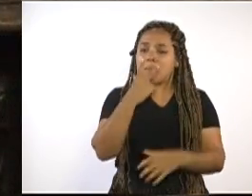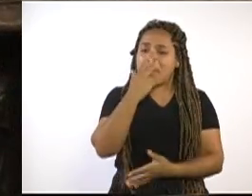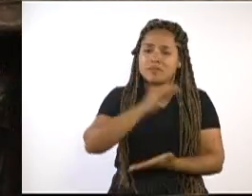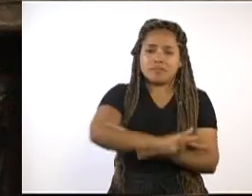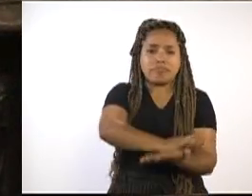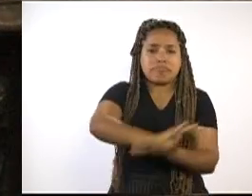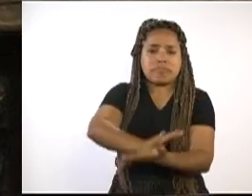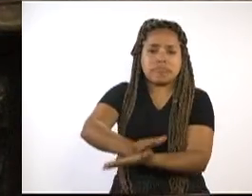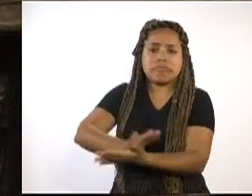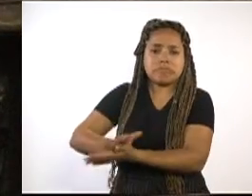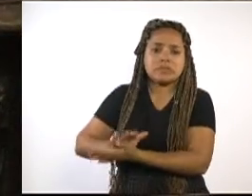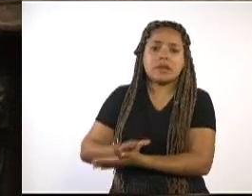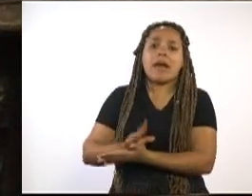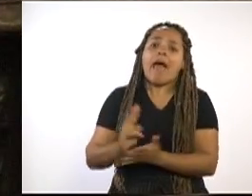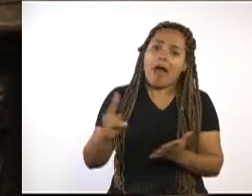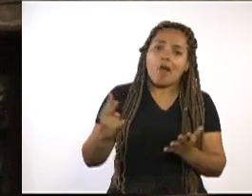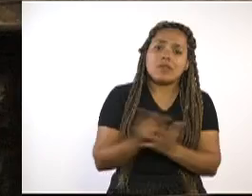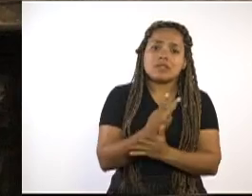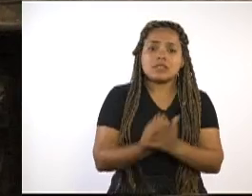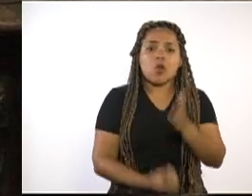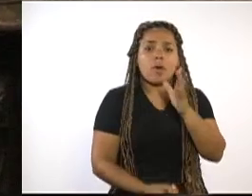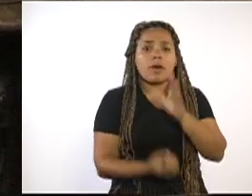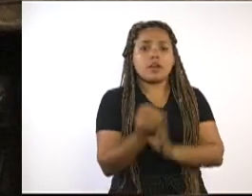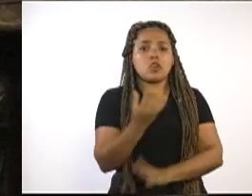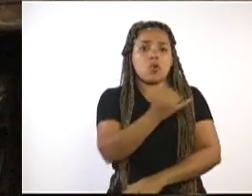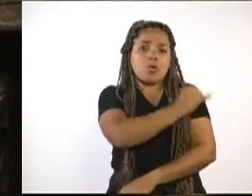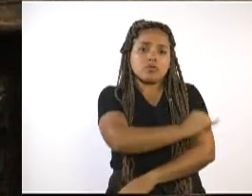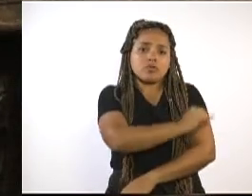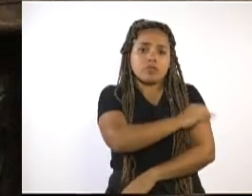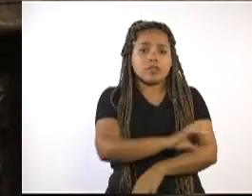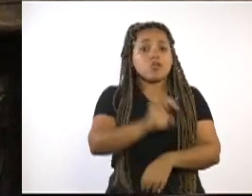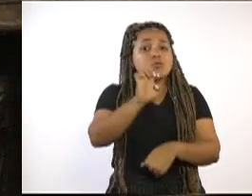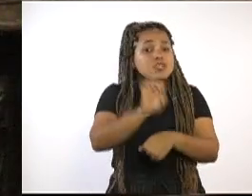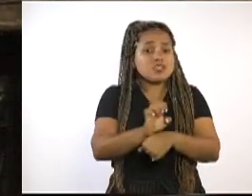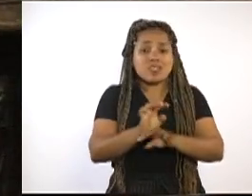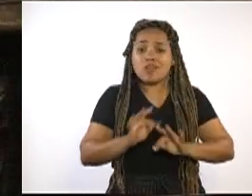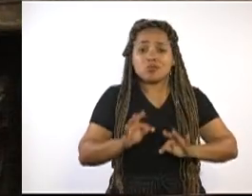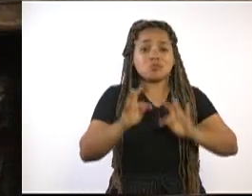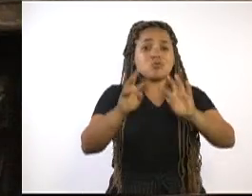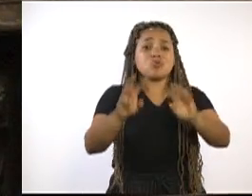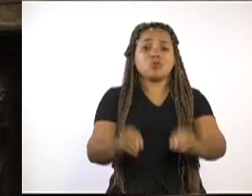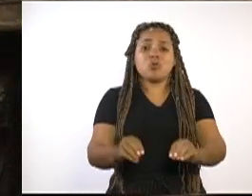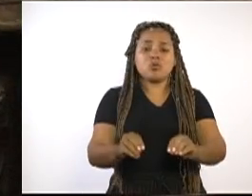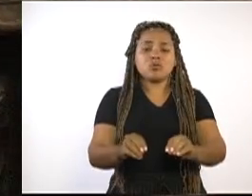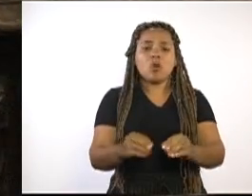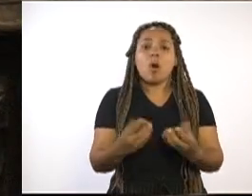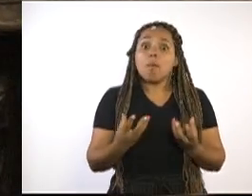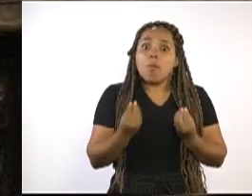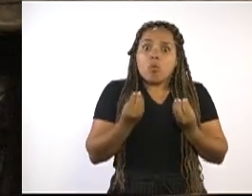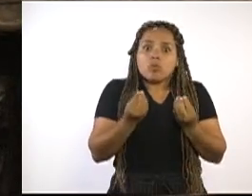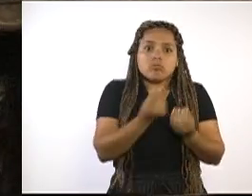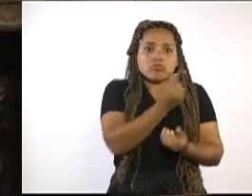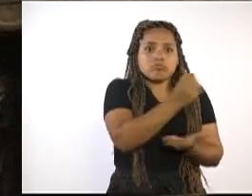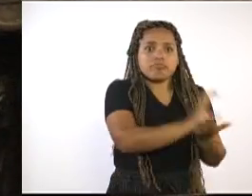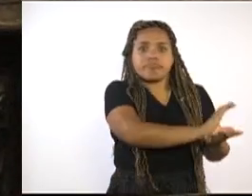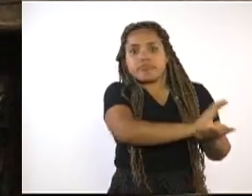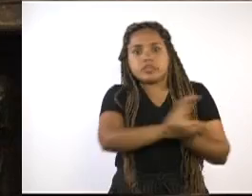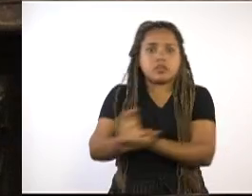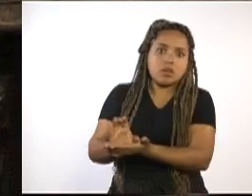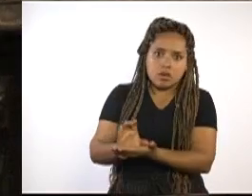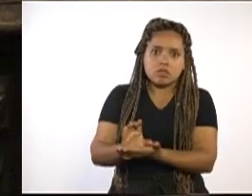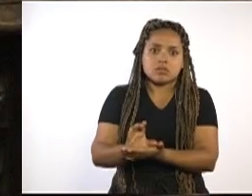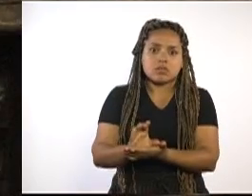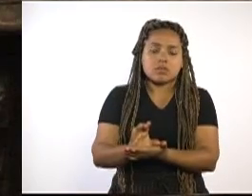se formou o Rio de Janeiro, o estado do Rio de Janeiro, com grandes investimentos